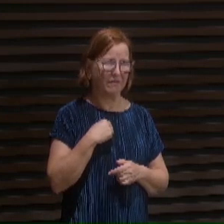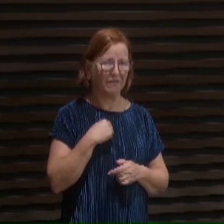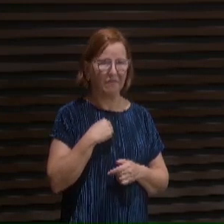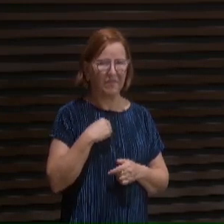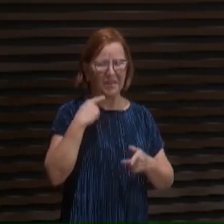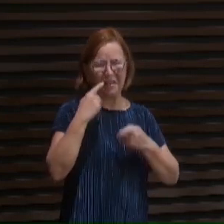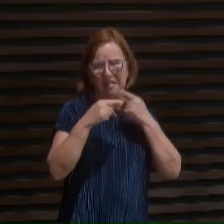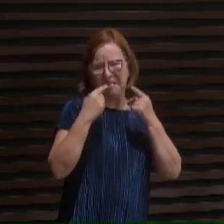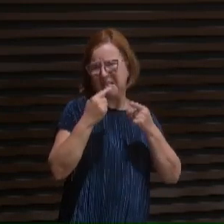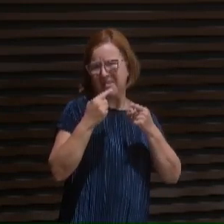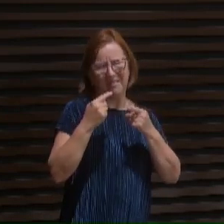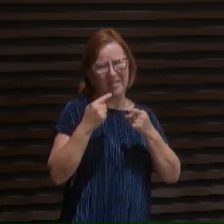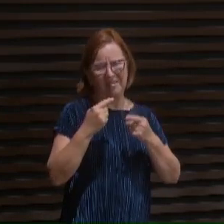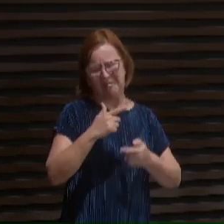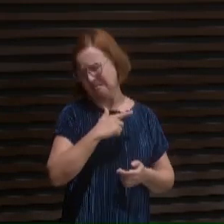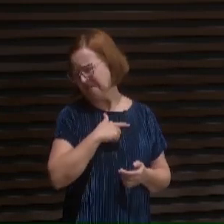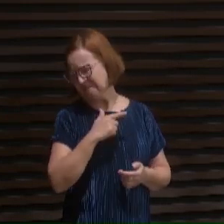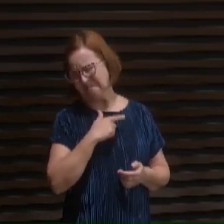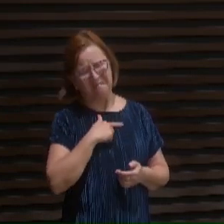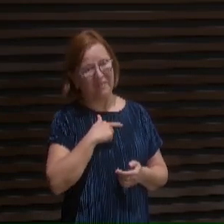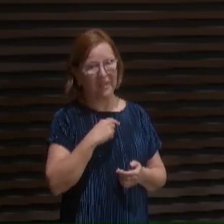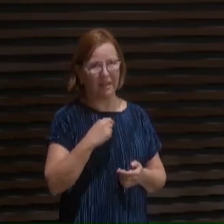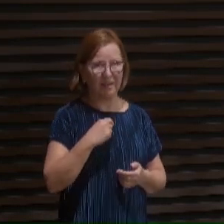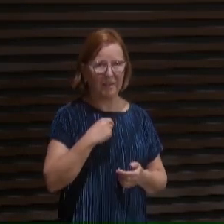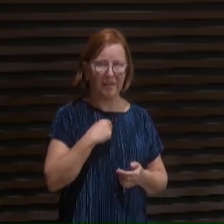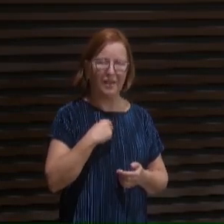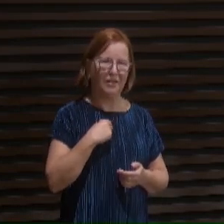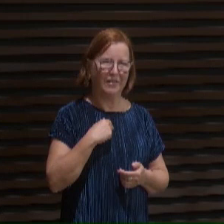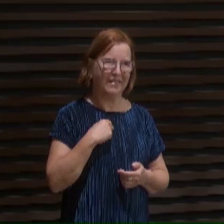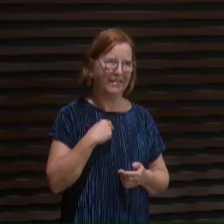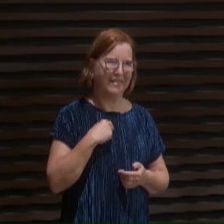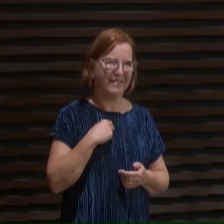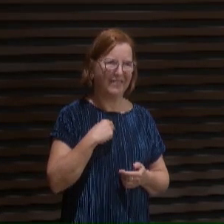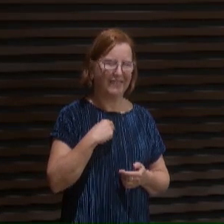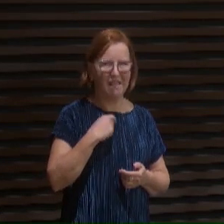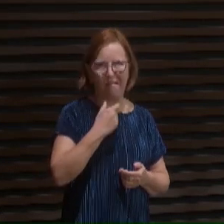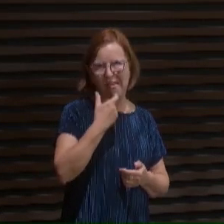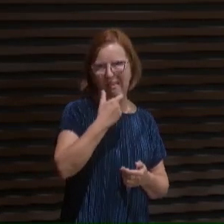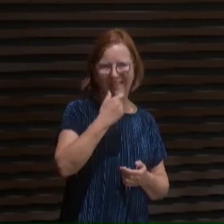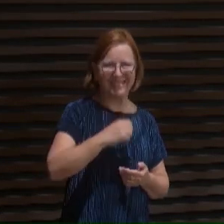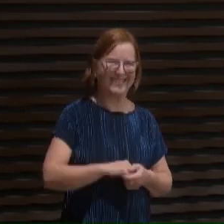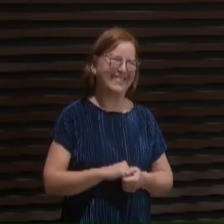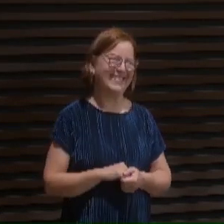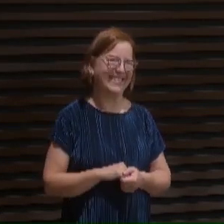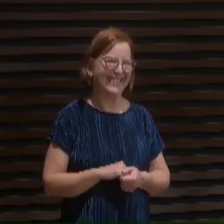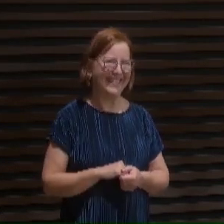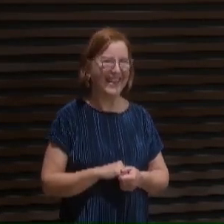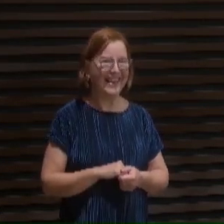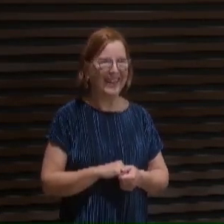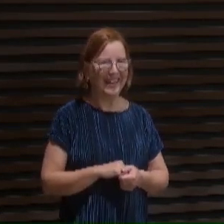e pesado de língua. Eu sou um tati-bitati. Você sabe o que é um tati-bitati, né? Aquele